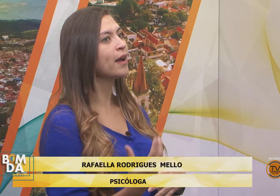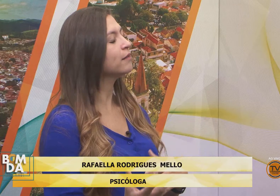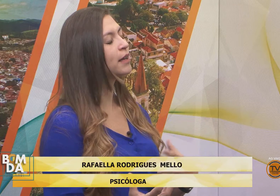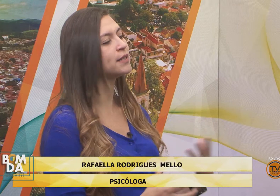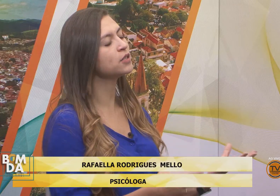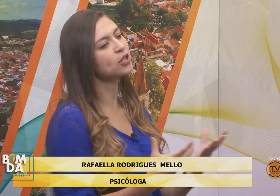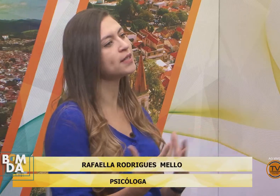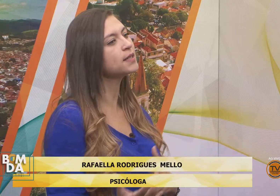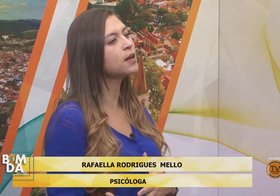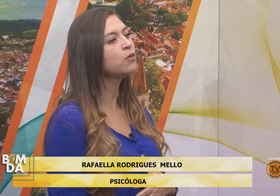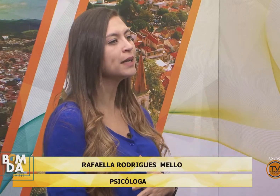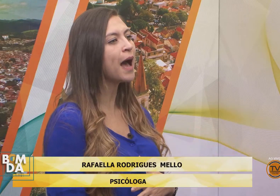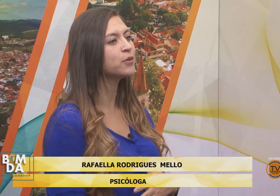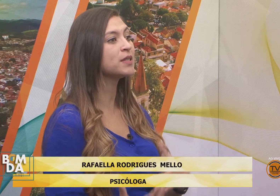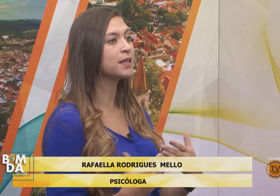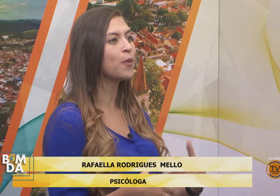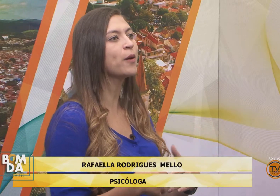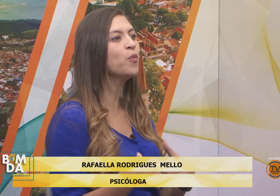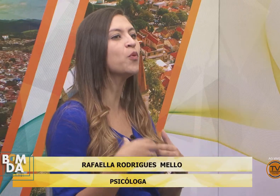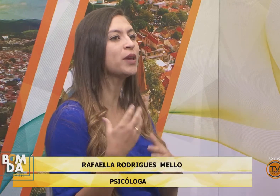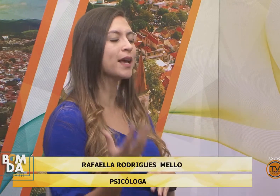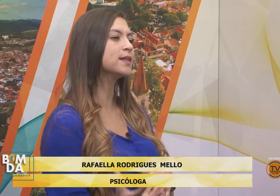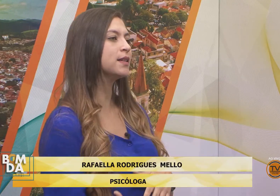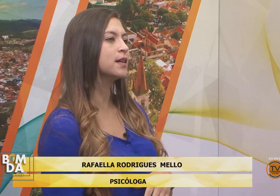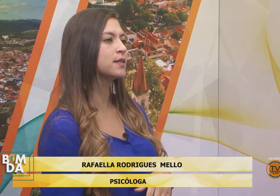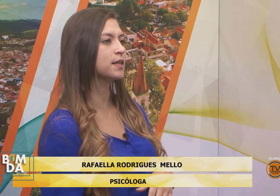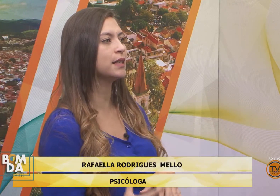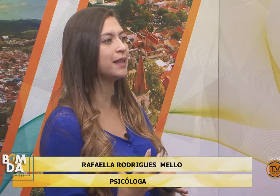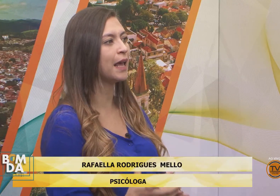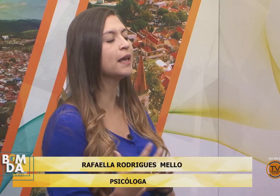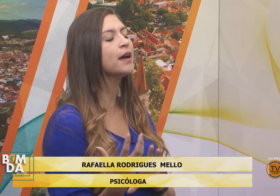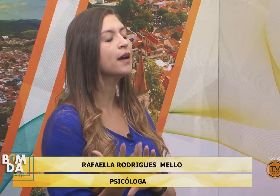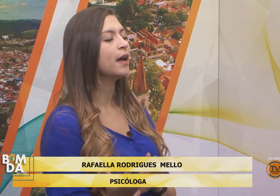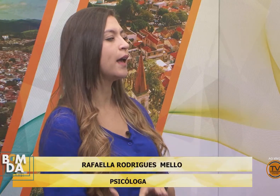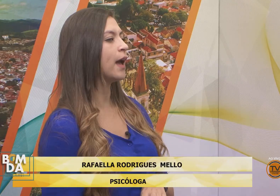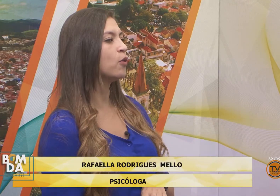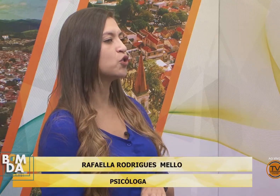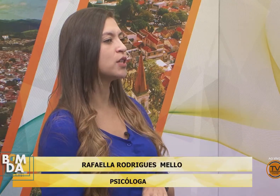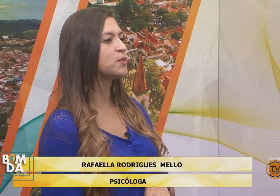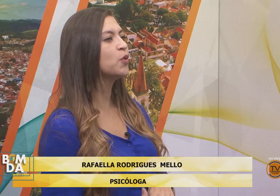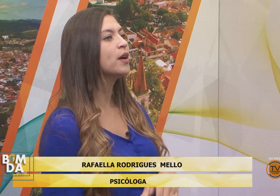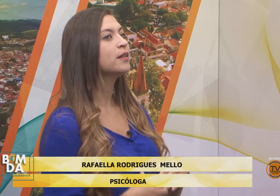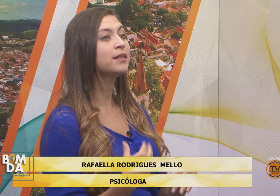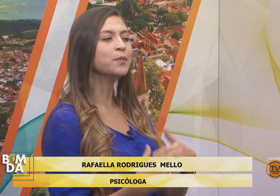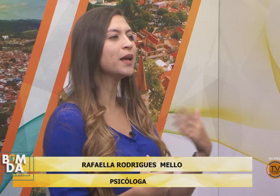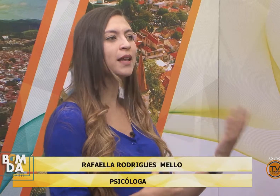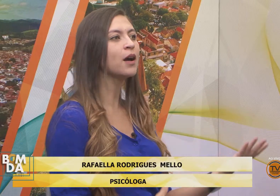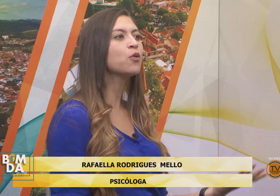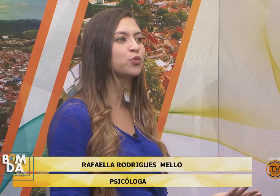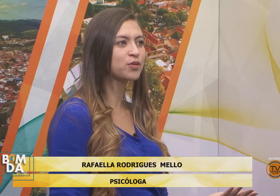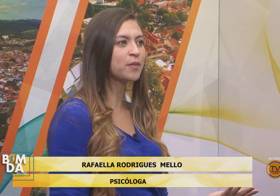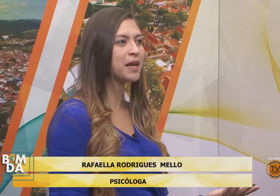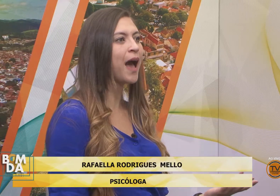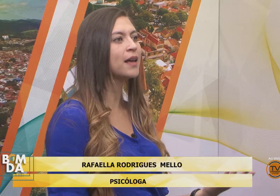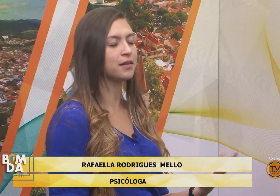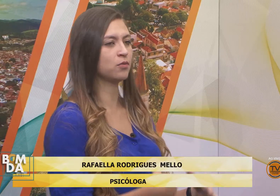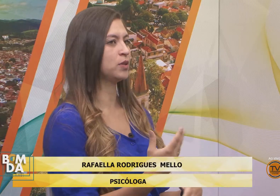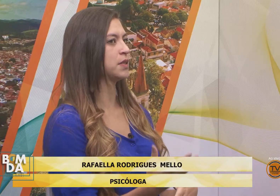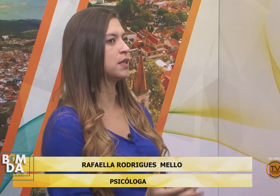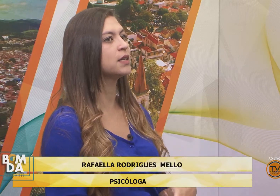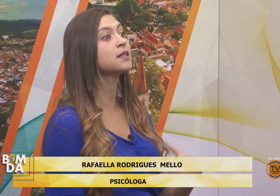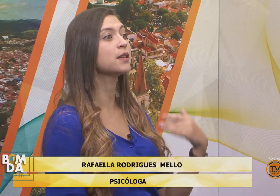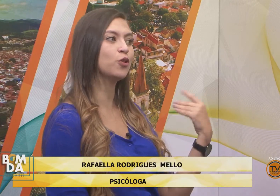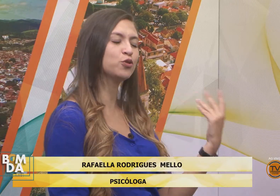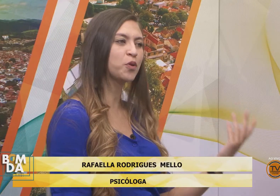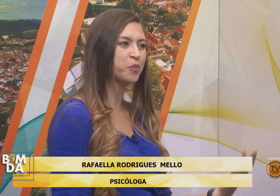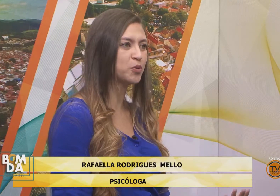então esses genes eles são herdados, então é comum que essa criança que tenha autismo também tenha outros familiares,